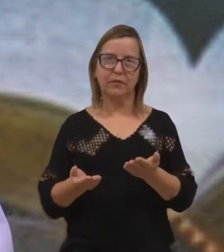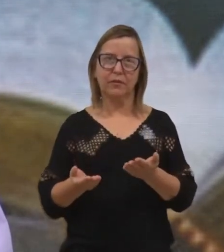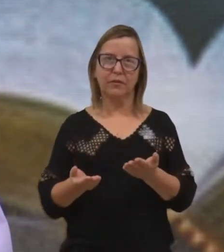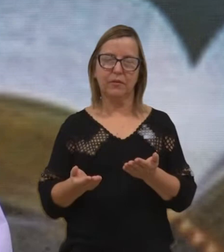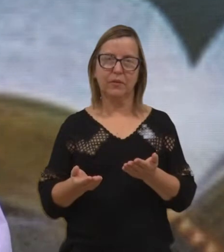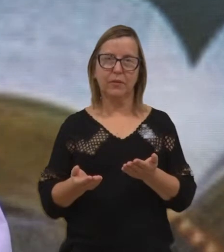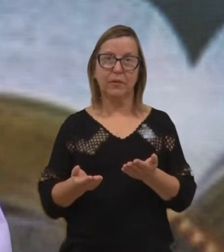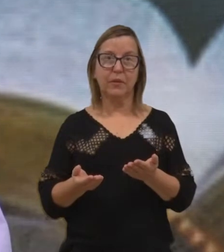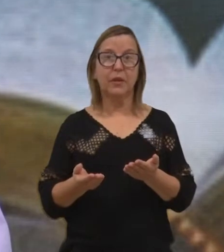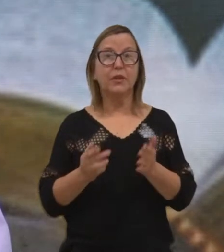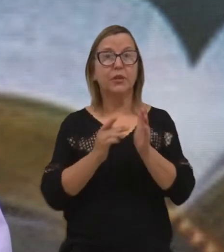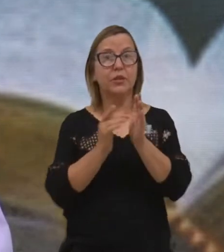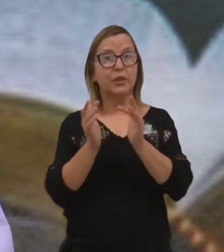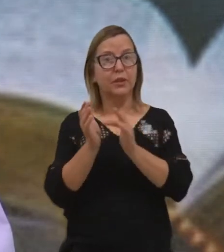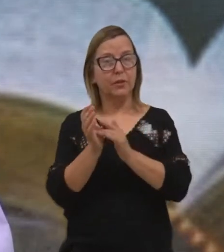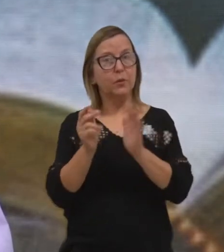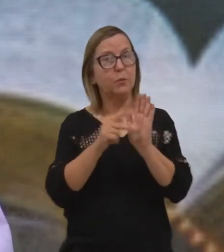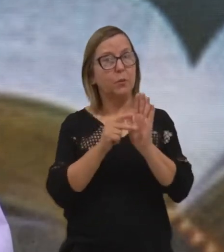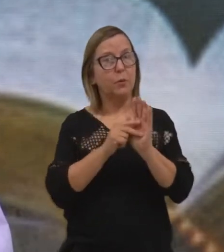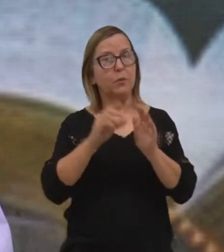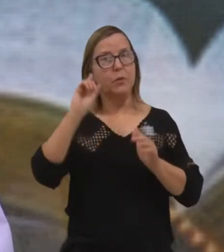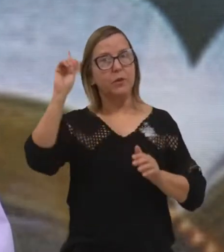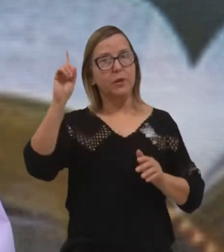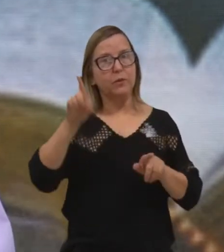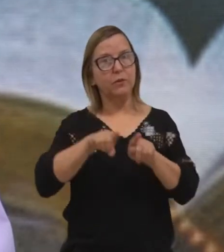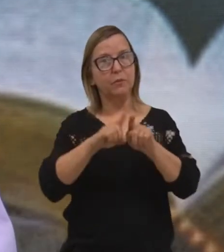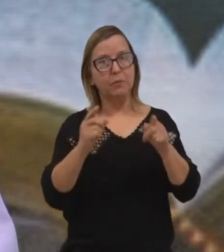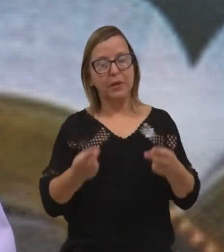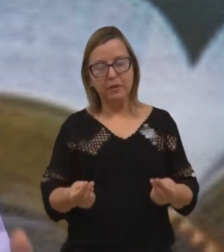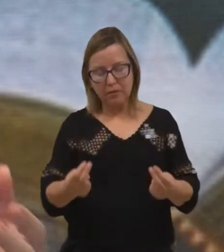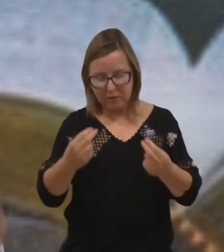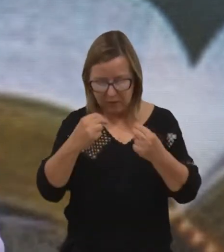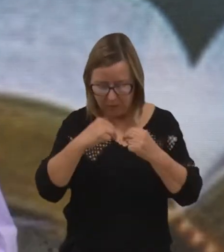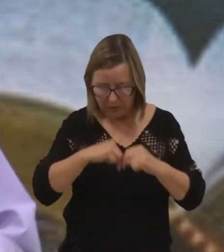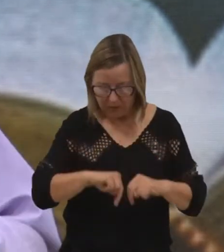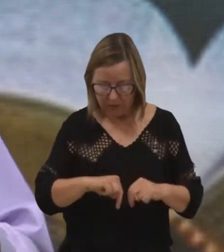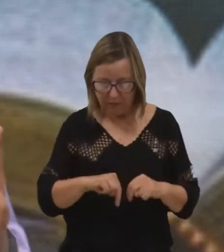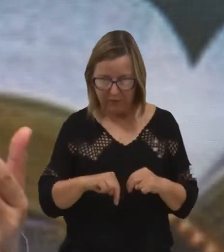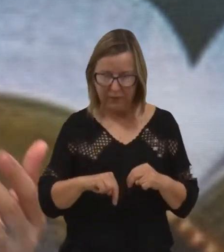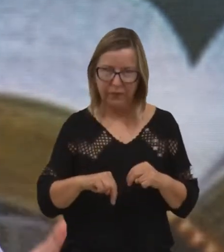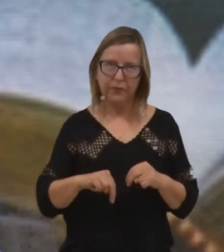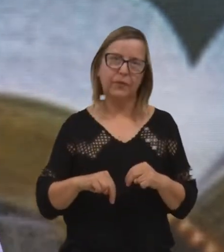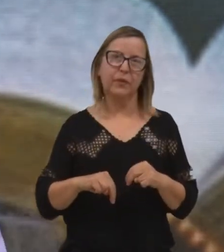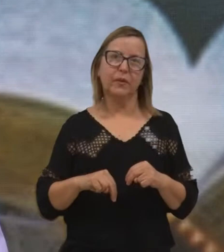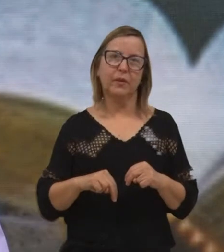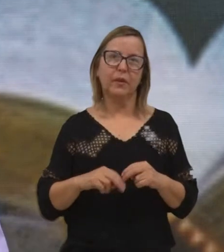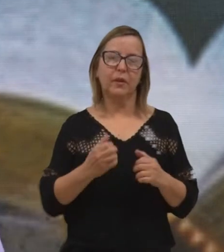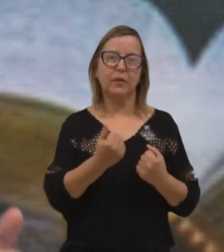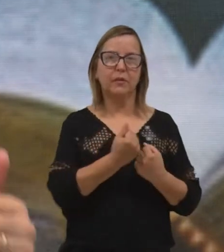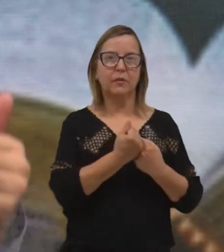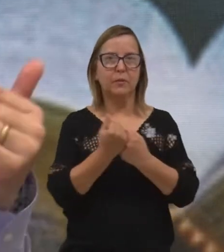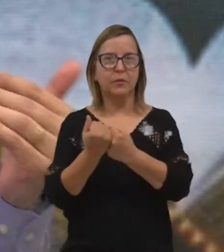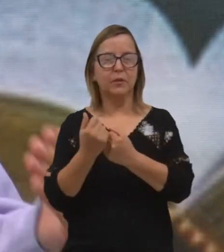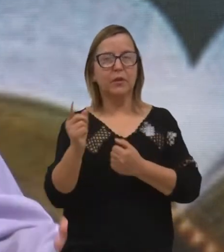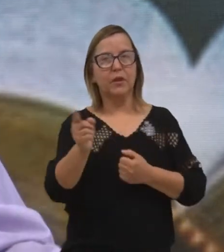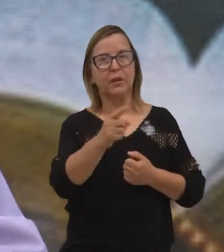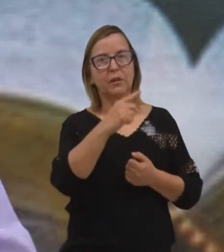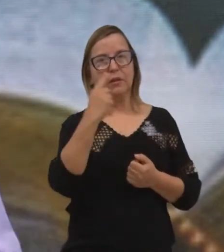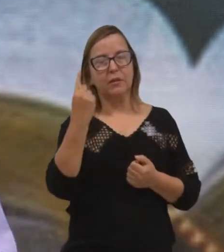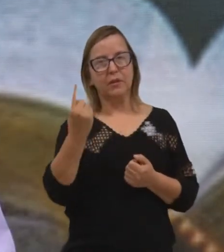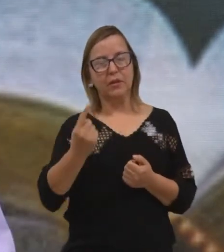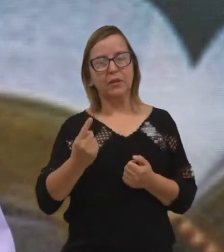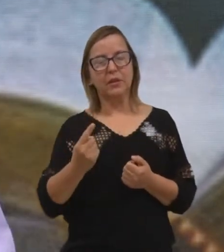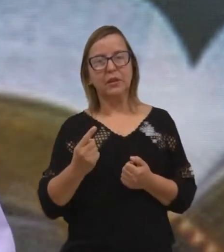sendo Deus, ele se humilhou, ele tomou a nossa forma de homem e ainda mais